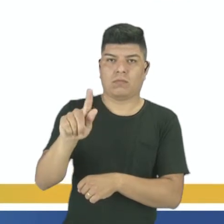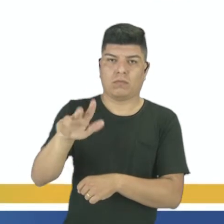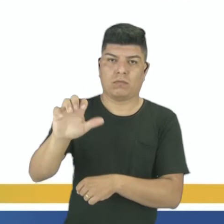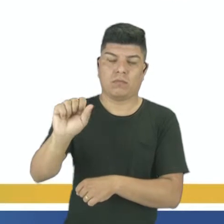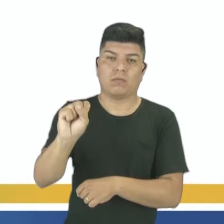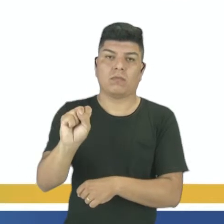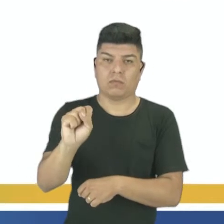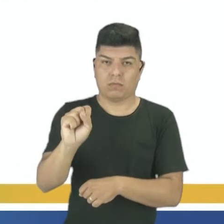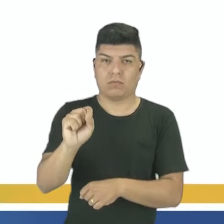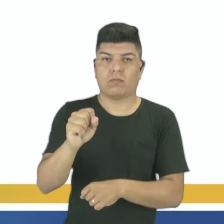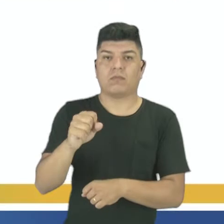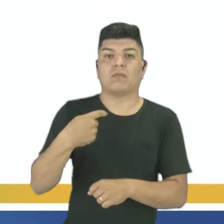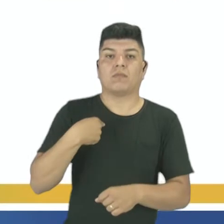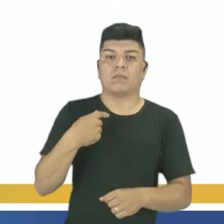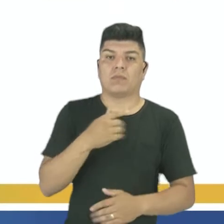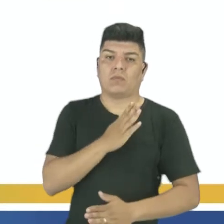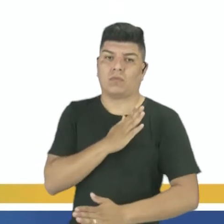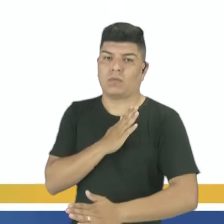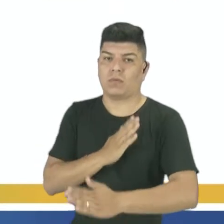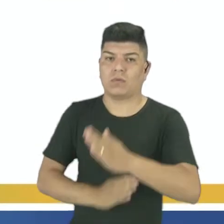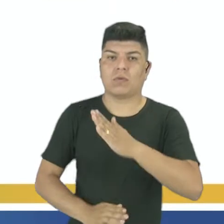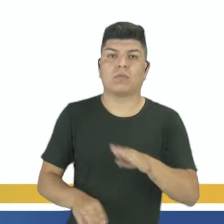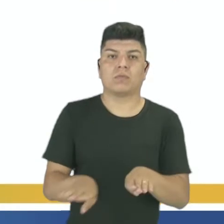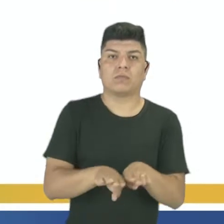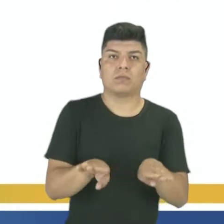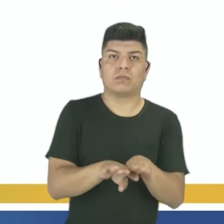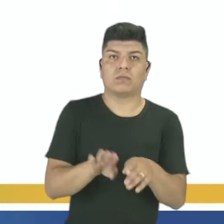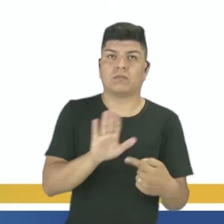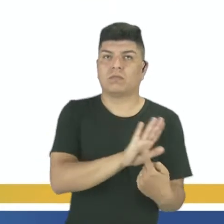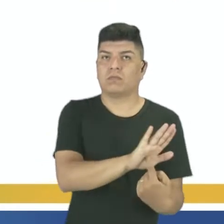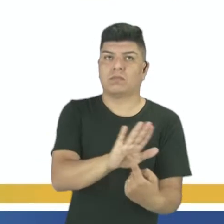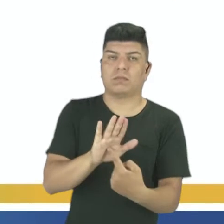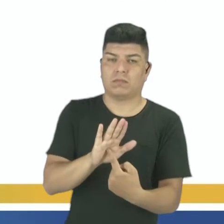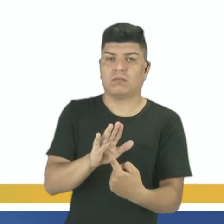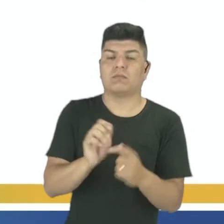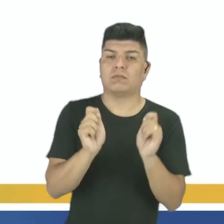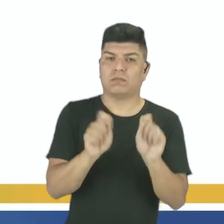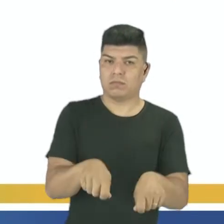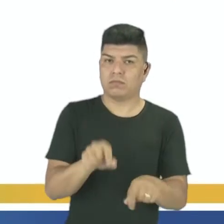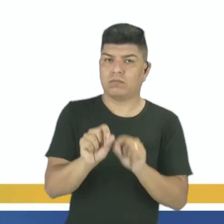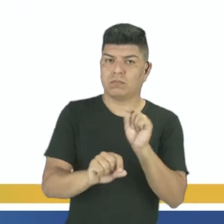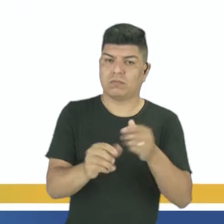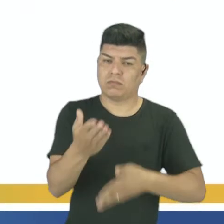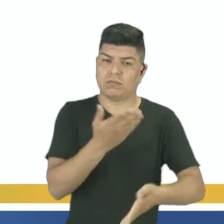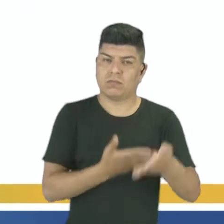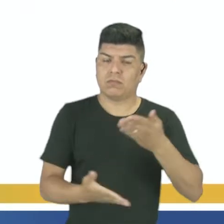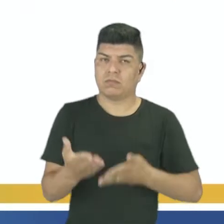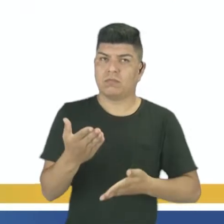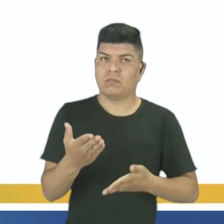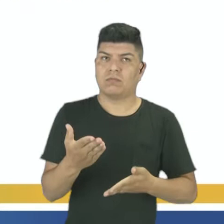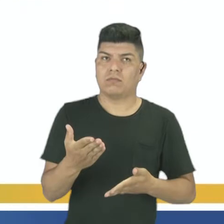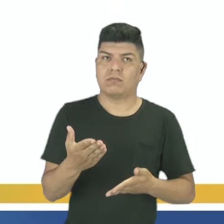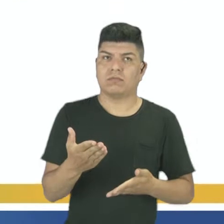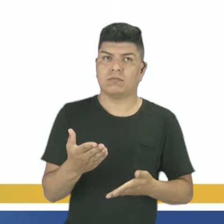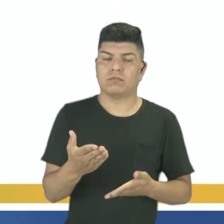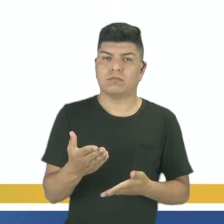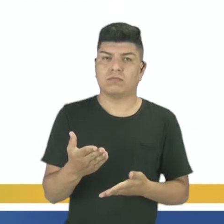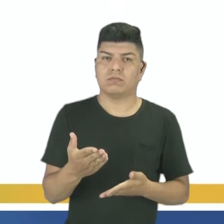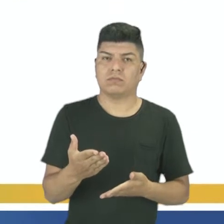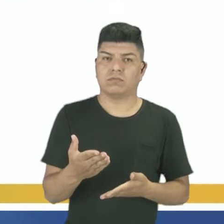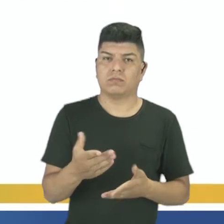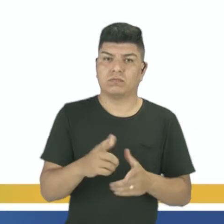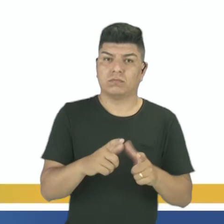bots, perfis falsos presentes nas mídias sociais, são capazes de distribuir em